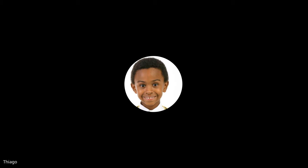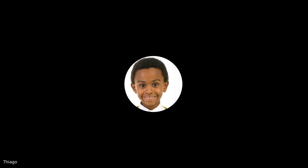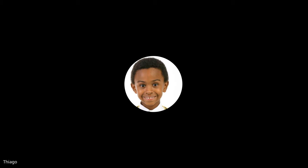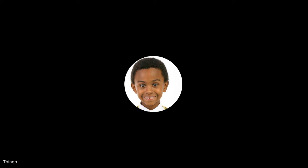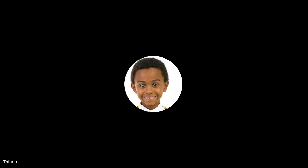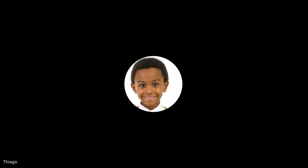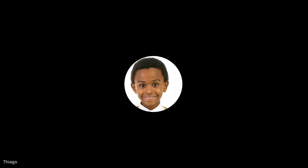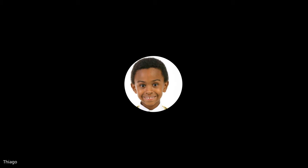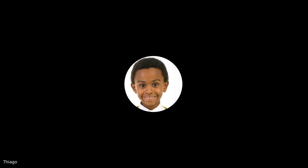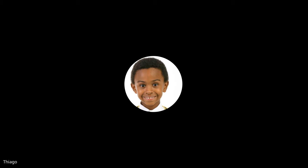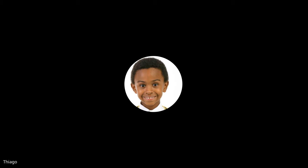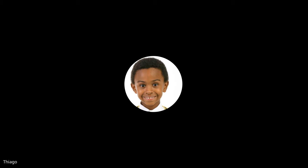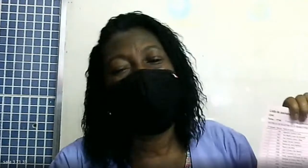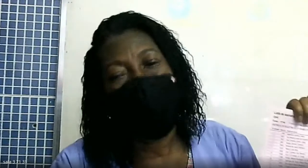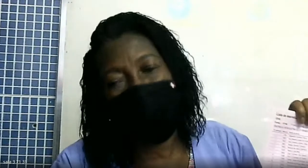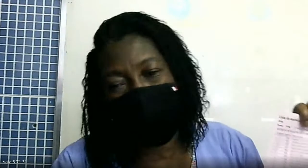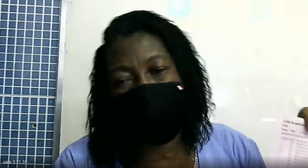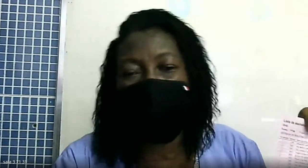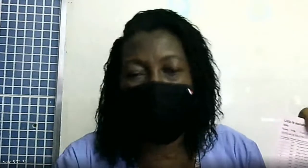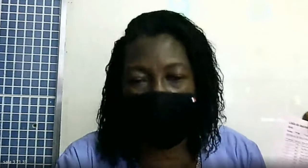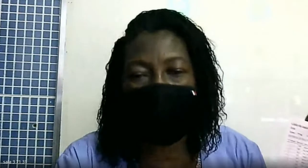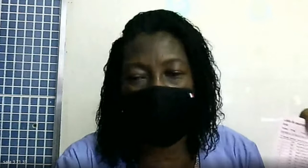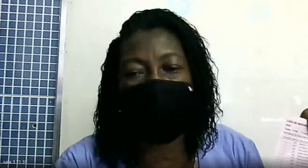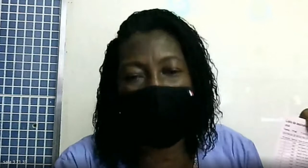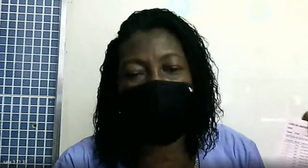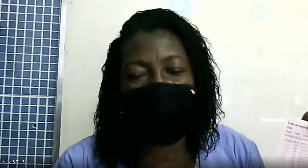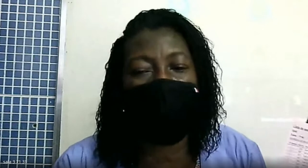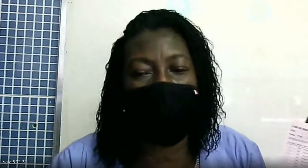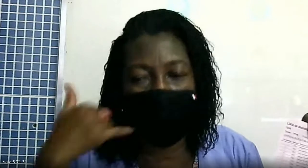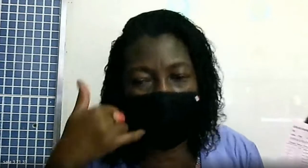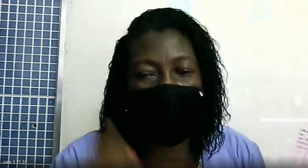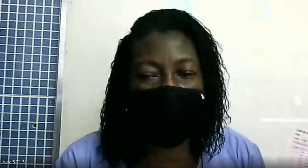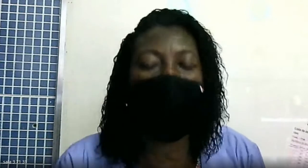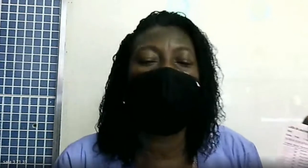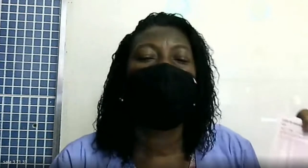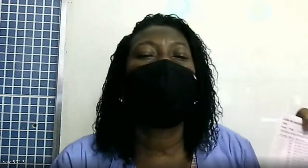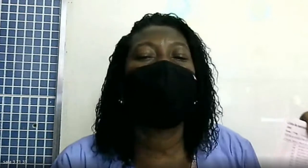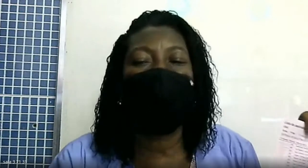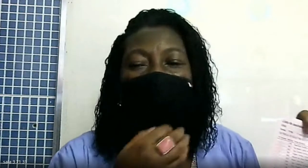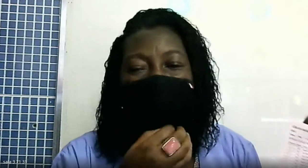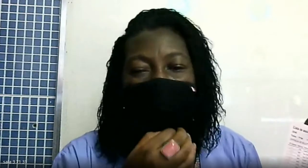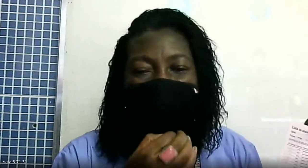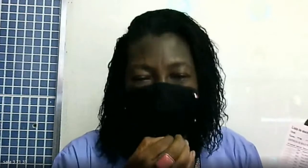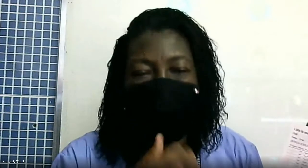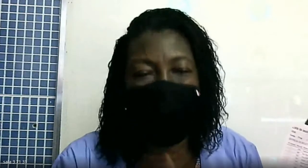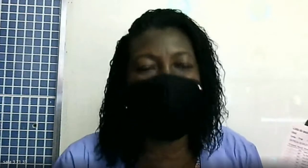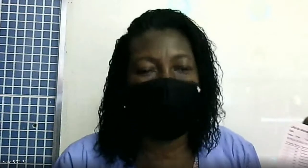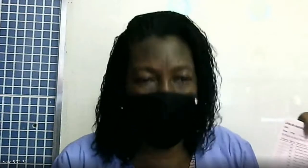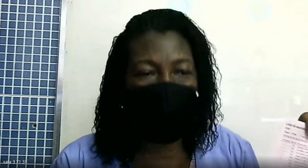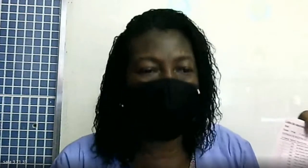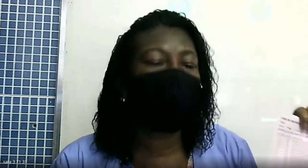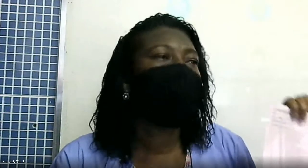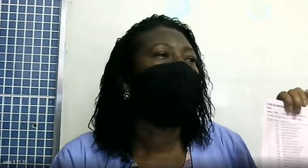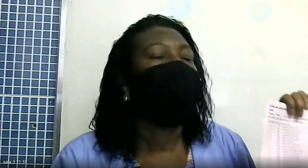Quem tem casa já pode pegar o boletim? Ah, isso aí, depois você entra em contato com a escola, liga, tá? Que aí a tia Beth vai informar,